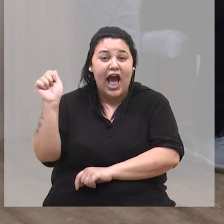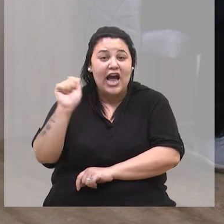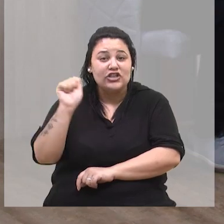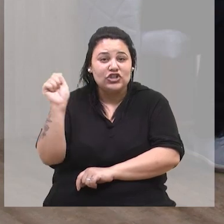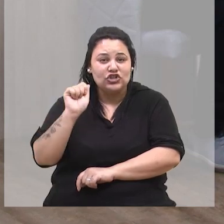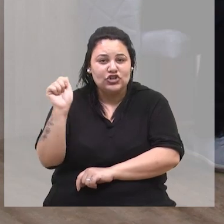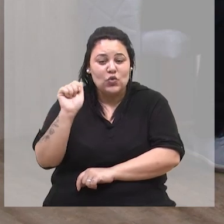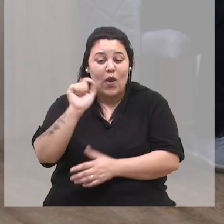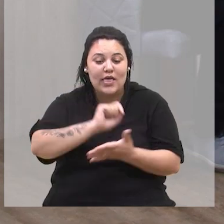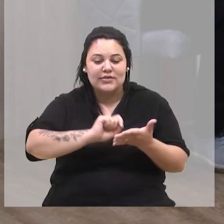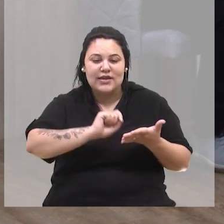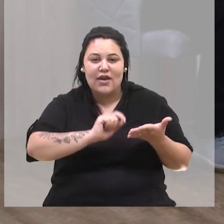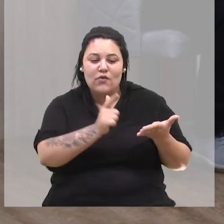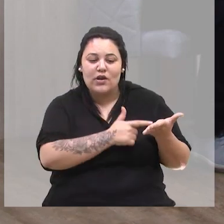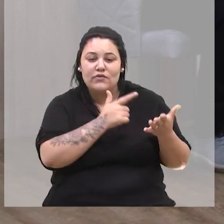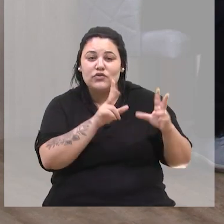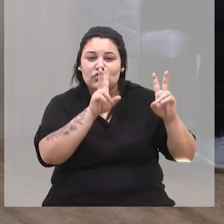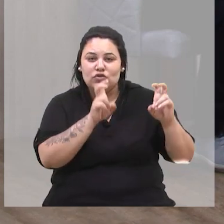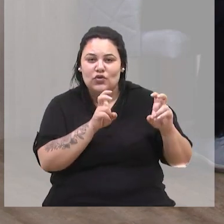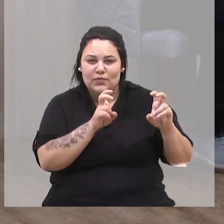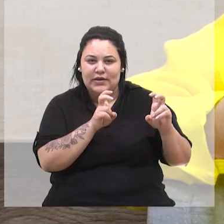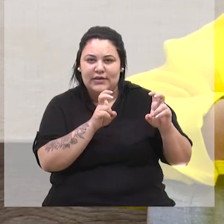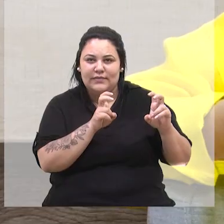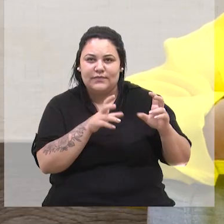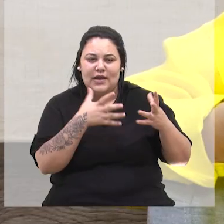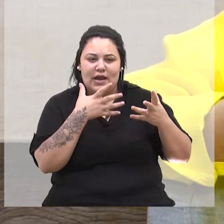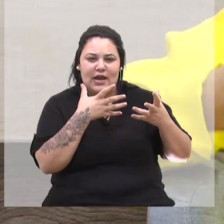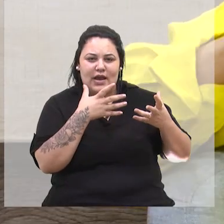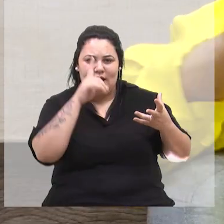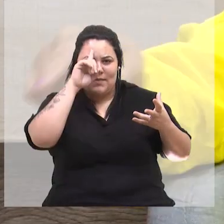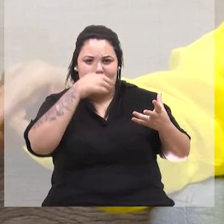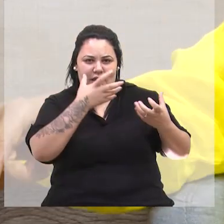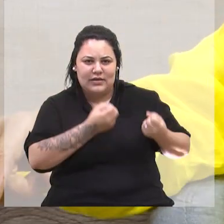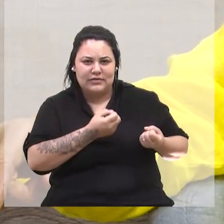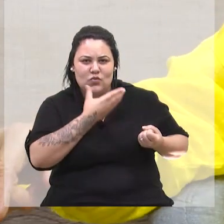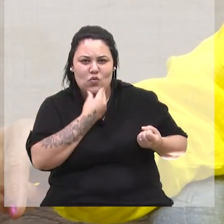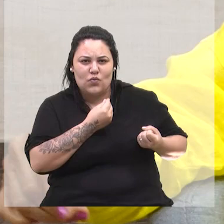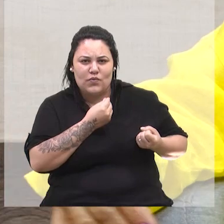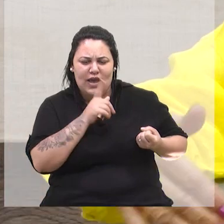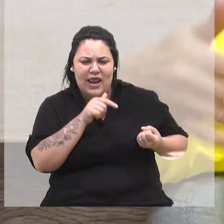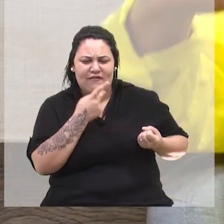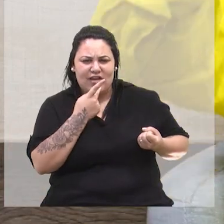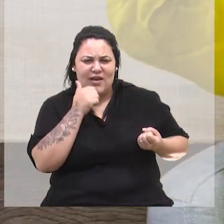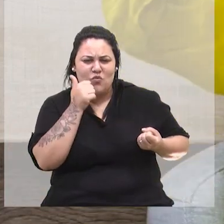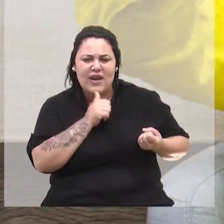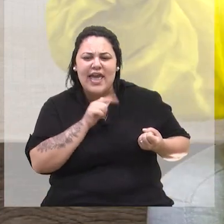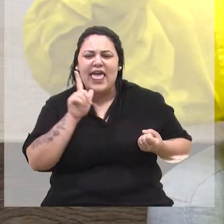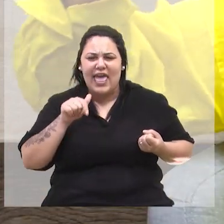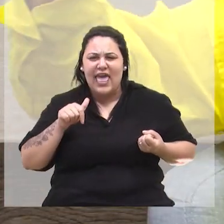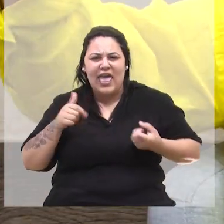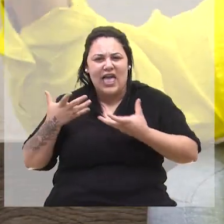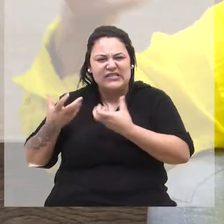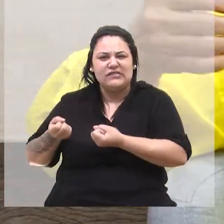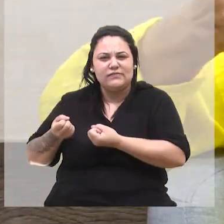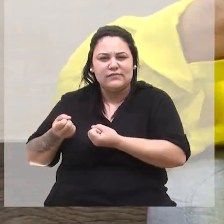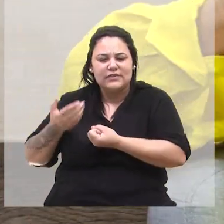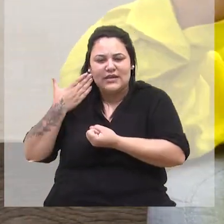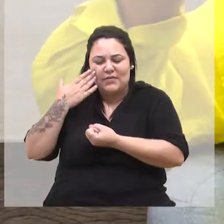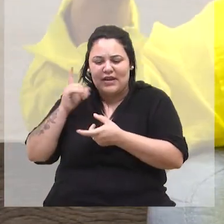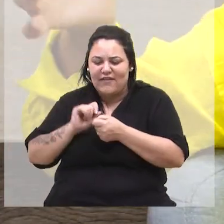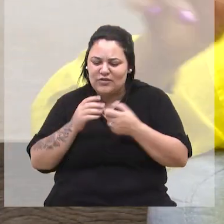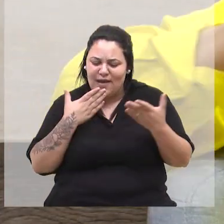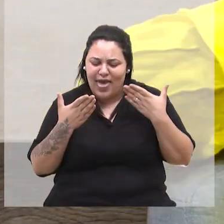onde ele escreve uma obra sobre a submissão feminina. Ele diz que a mulher é um ser submisso. E ele faz uma análise